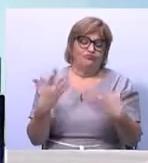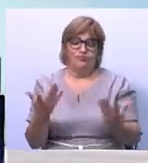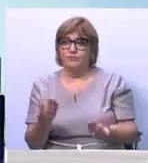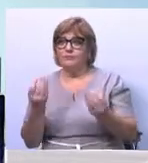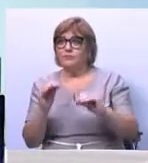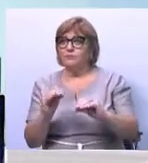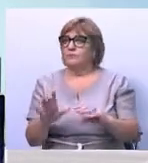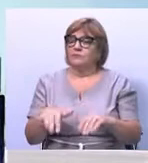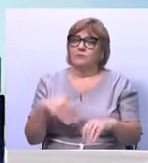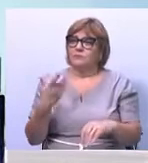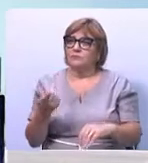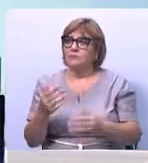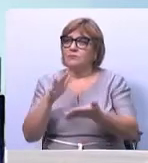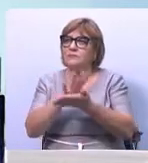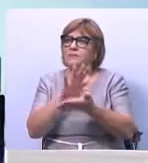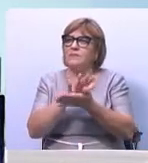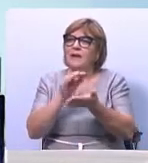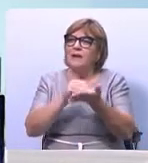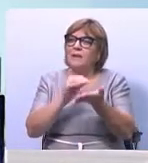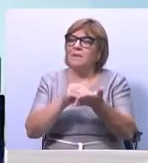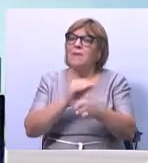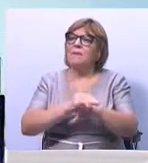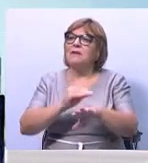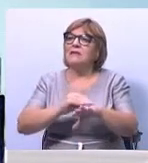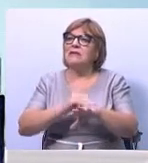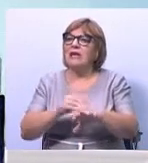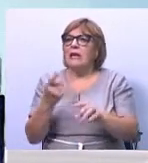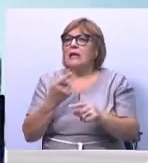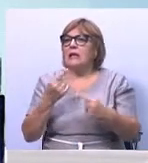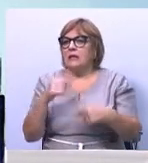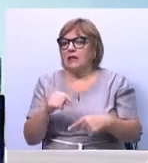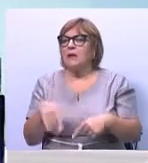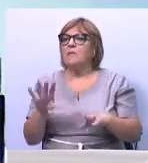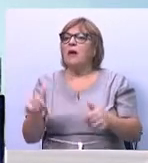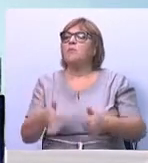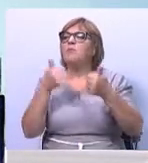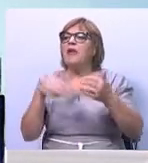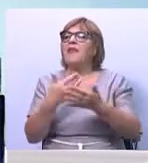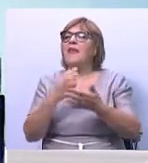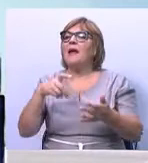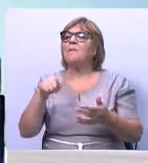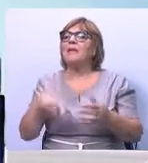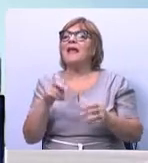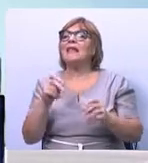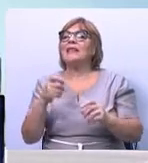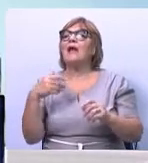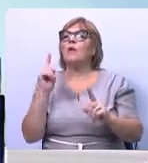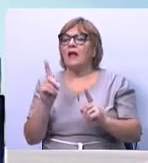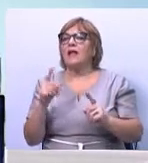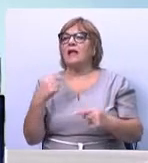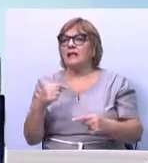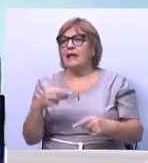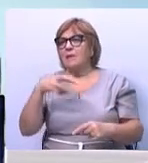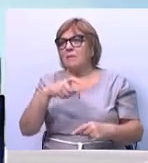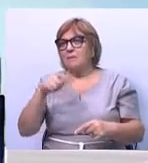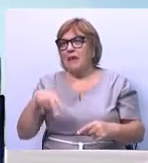colocar numa compressa, por exemplo, e passar numa zona crítica. Mas os benefícios da menta em específico, quais são? Pronto, também existem várias